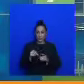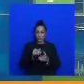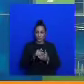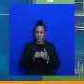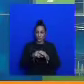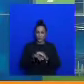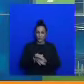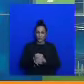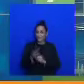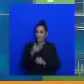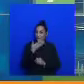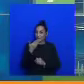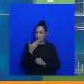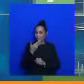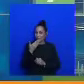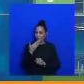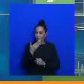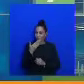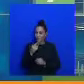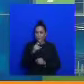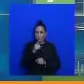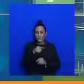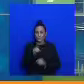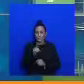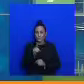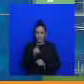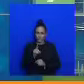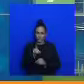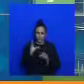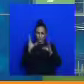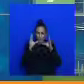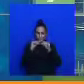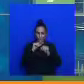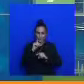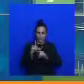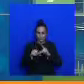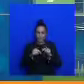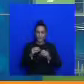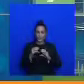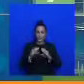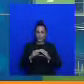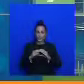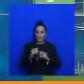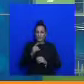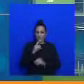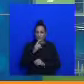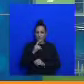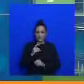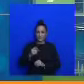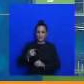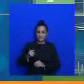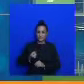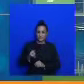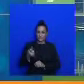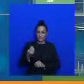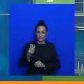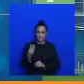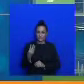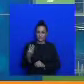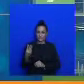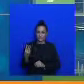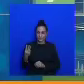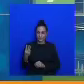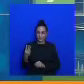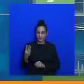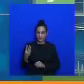tem Loto Fácil, o último sorteio desta noite. Bola verde, número 43. Verde,